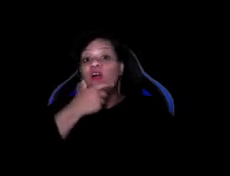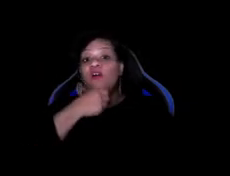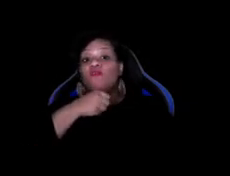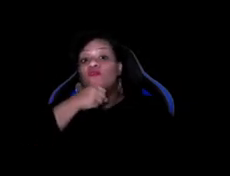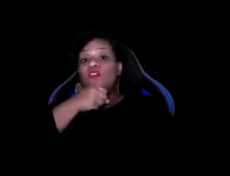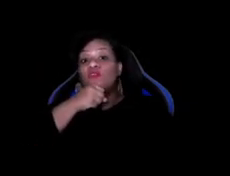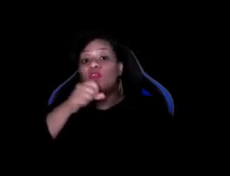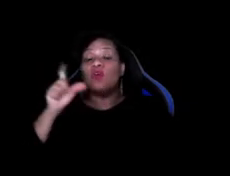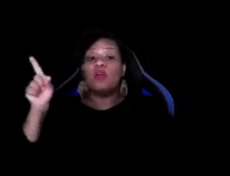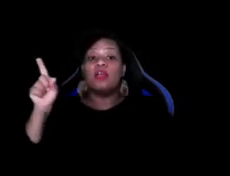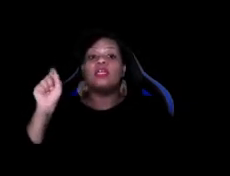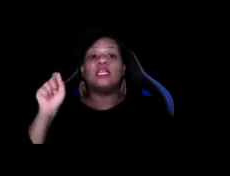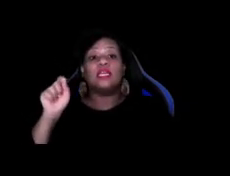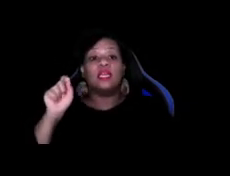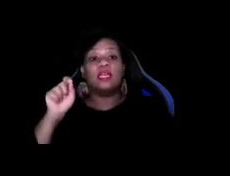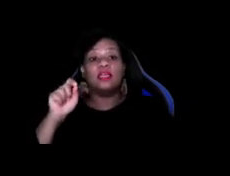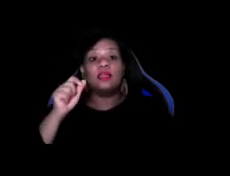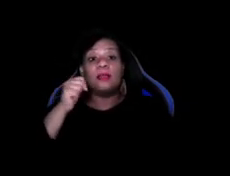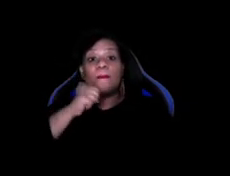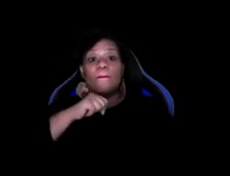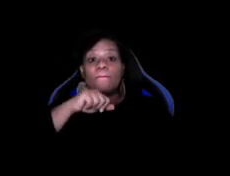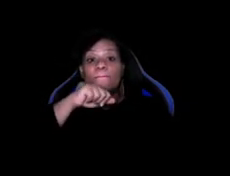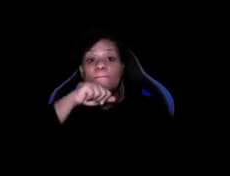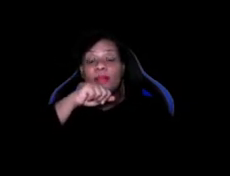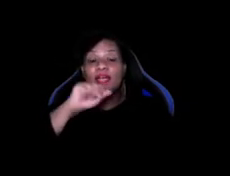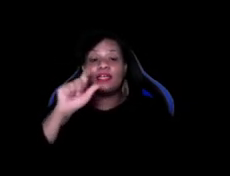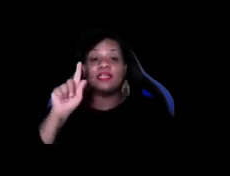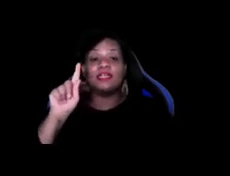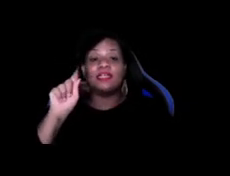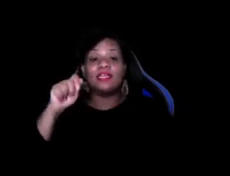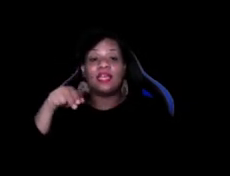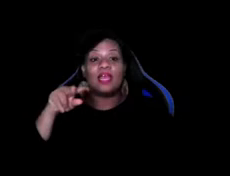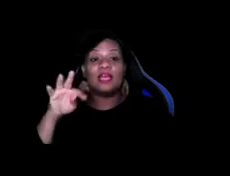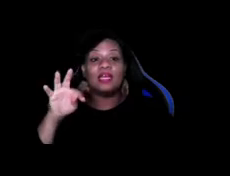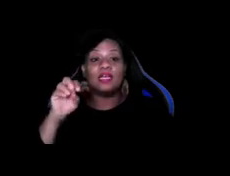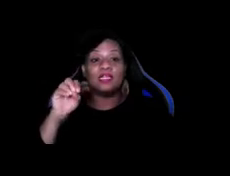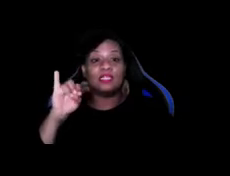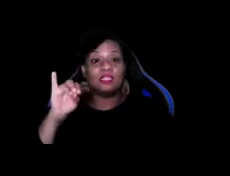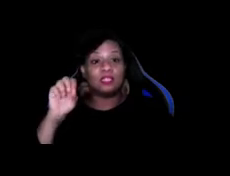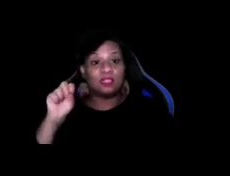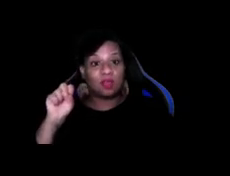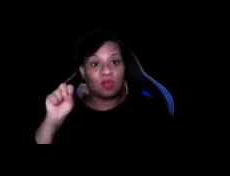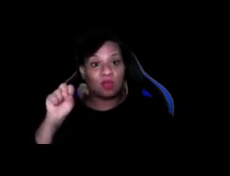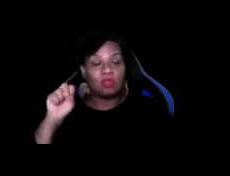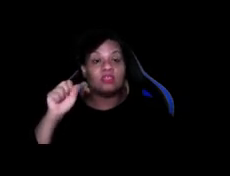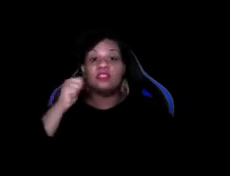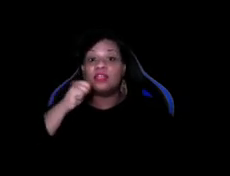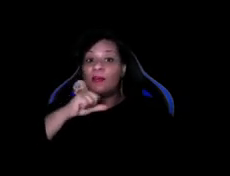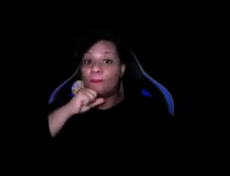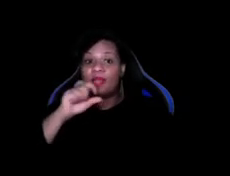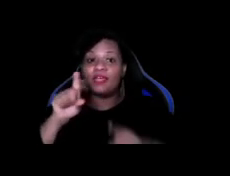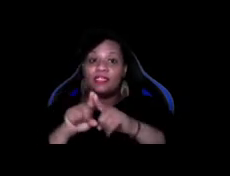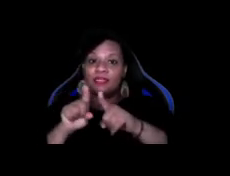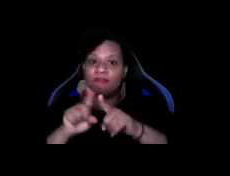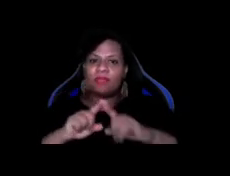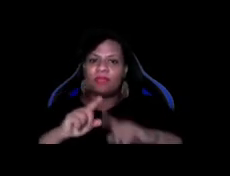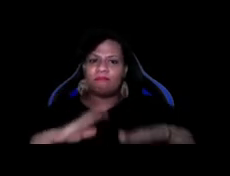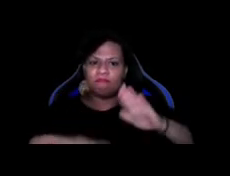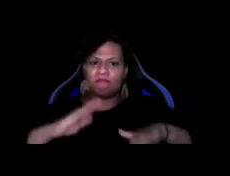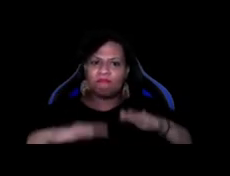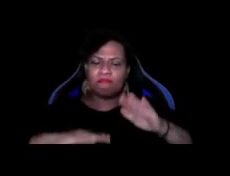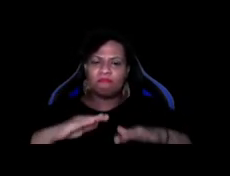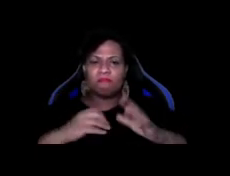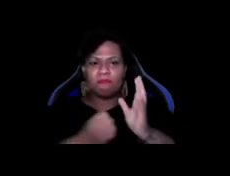dos Gantós, filha de mãe Cleusa dos Gantós, percussionista, compositora, produtora,